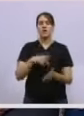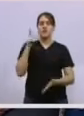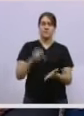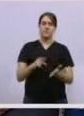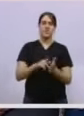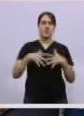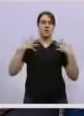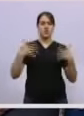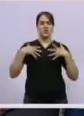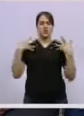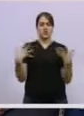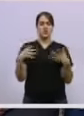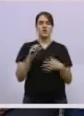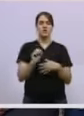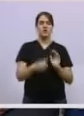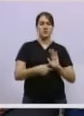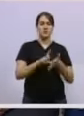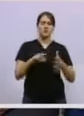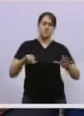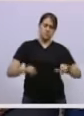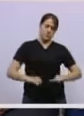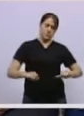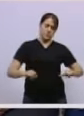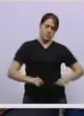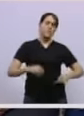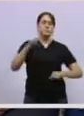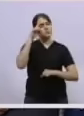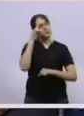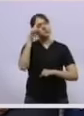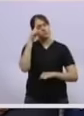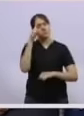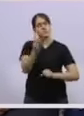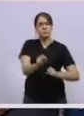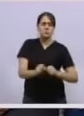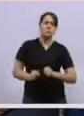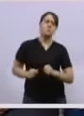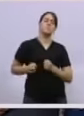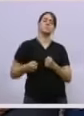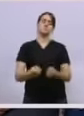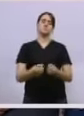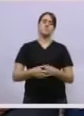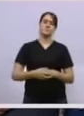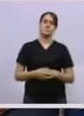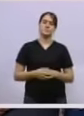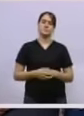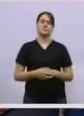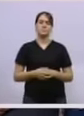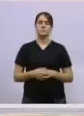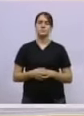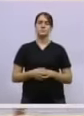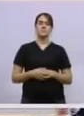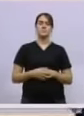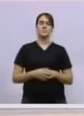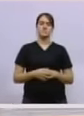que plantada dor por dor, dia por dia, sofrimento por sofrimento. E se a gente for contabilizar tudo que a gente tem para sofrer